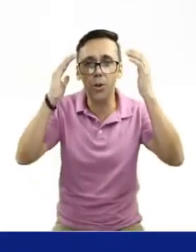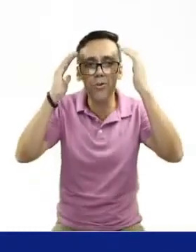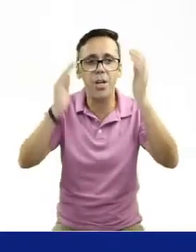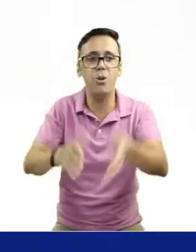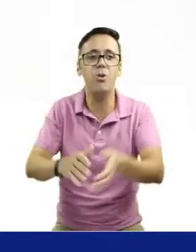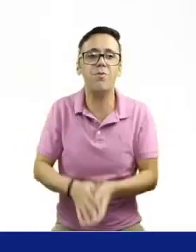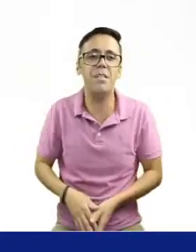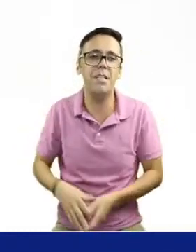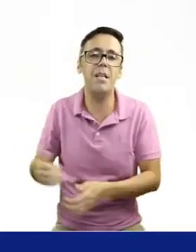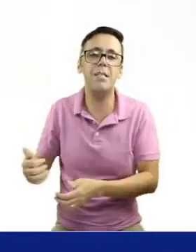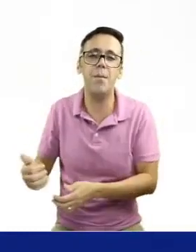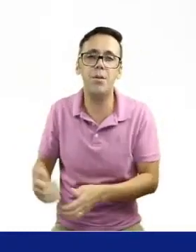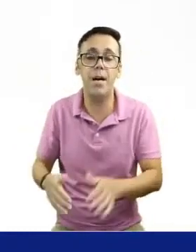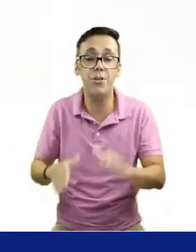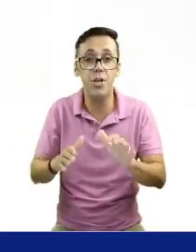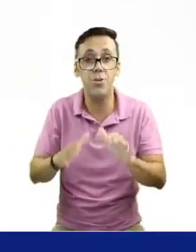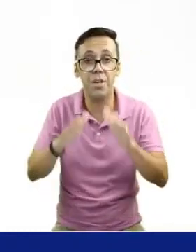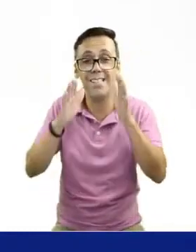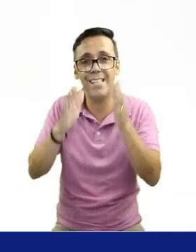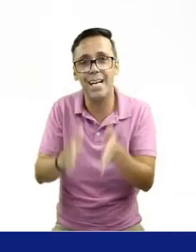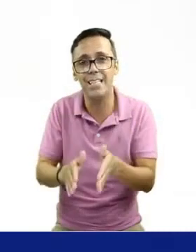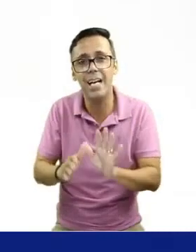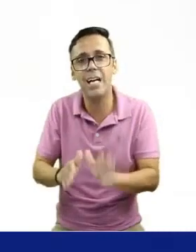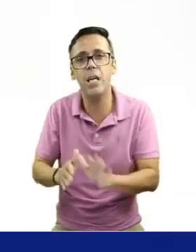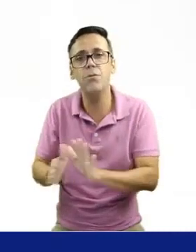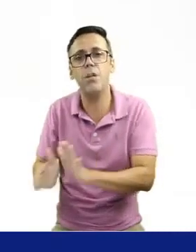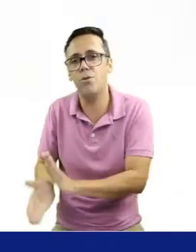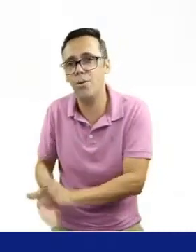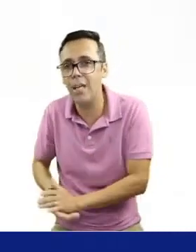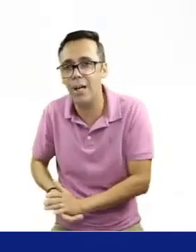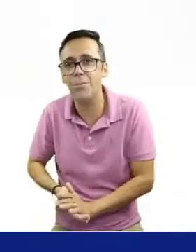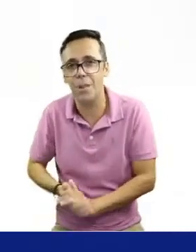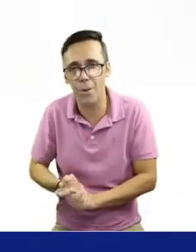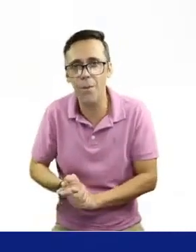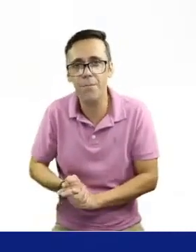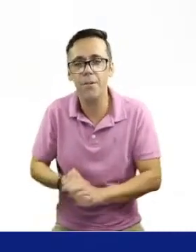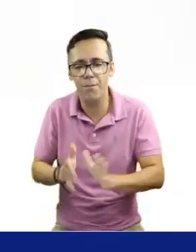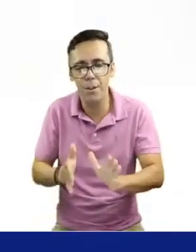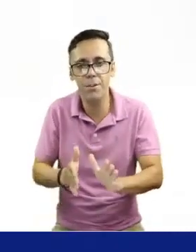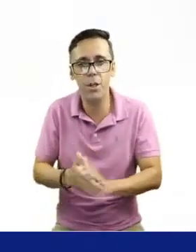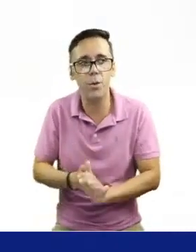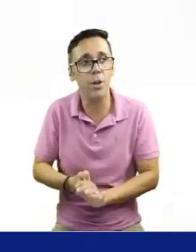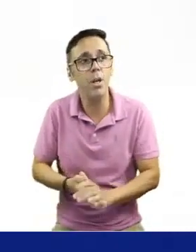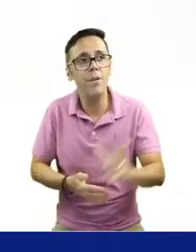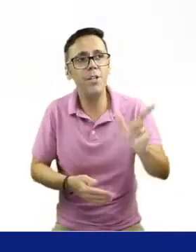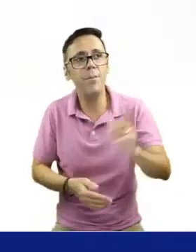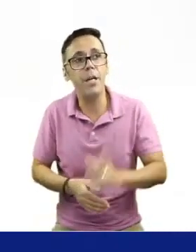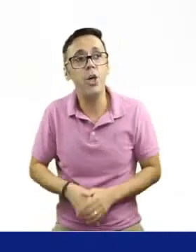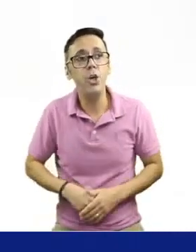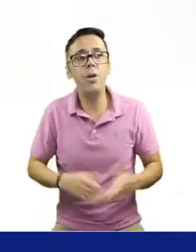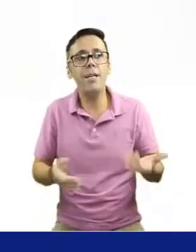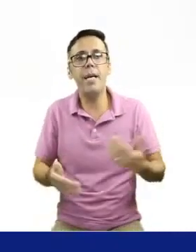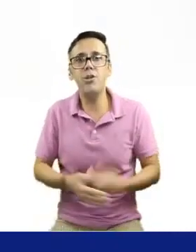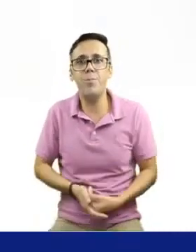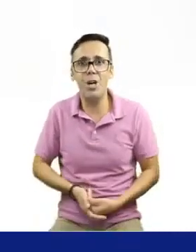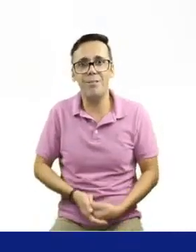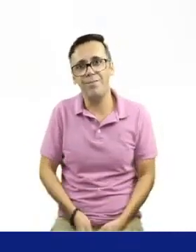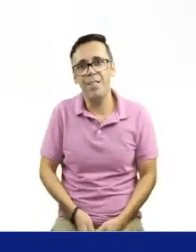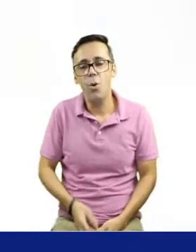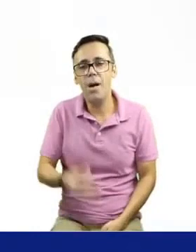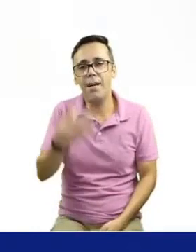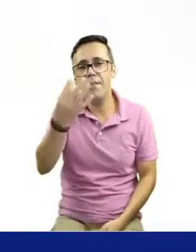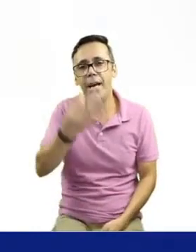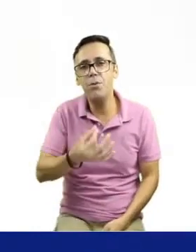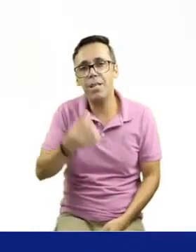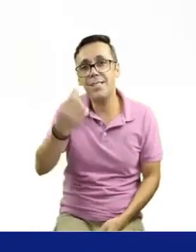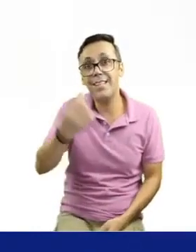sem noção eu não sei o que eu tô fazendo ele sabe demais gente não quer dizer nada cada um tem o seu tempo tá bom fica tranquilo fica bem e o caderno de